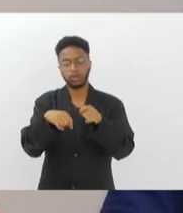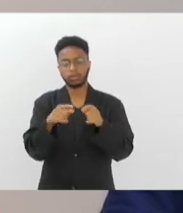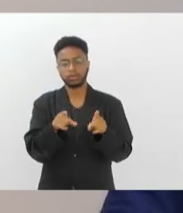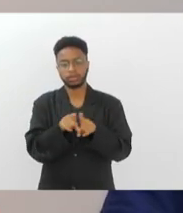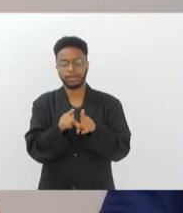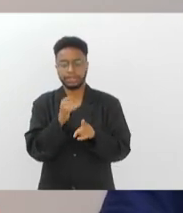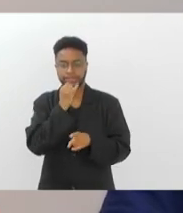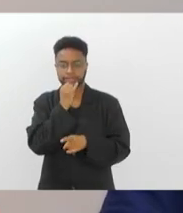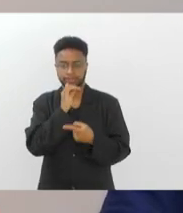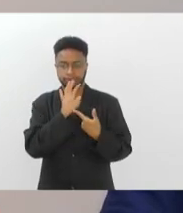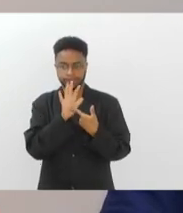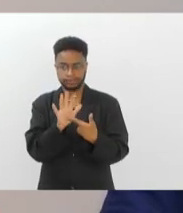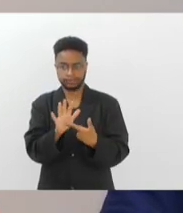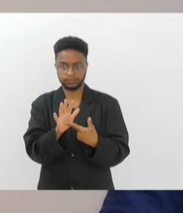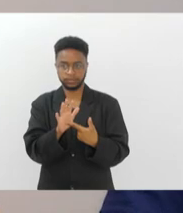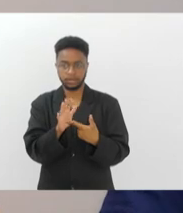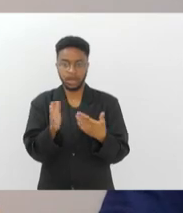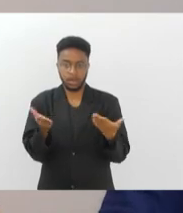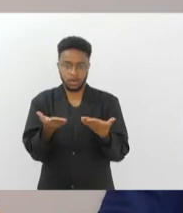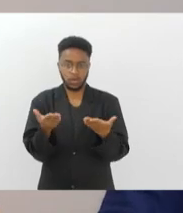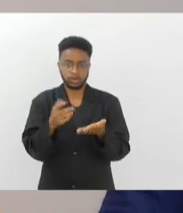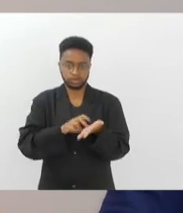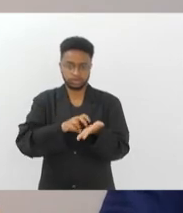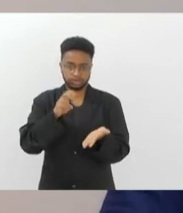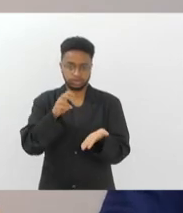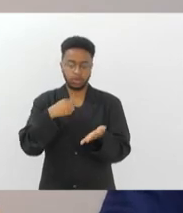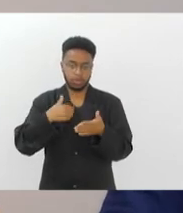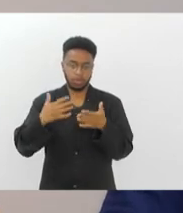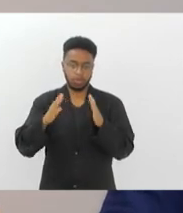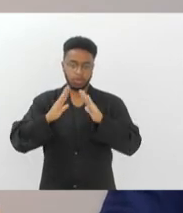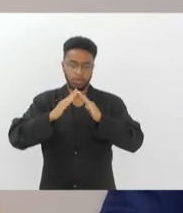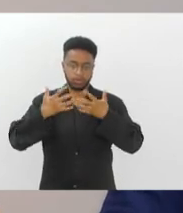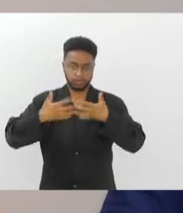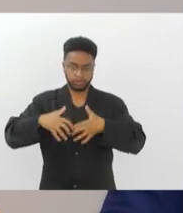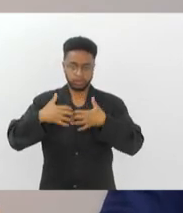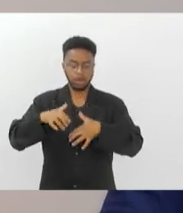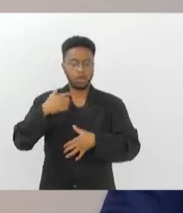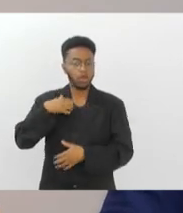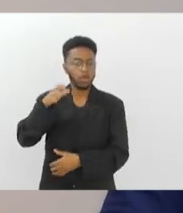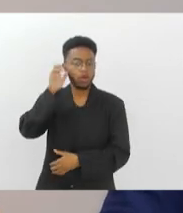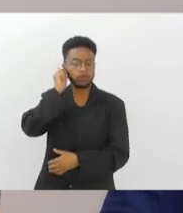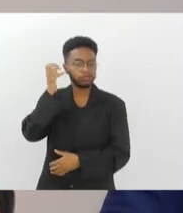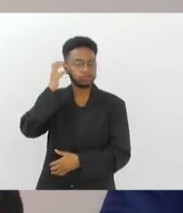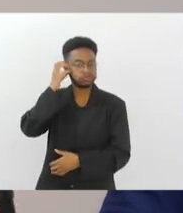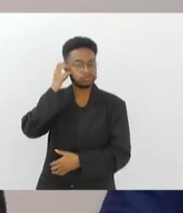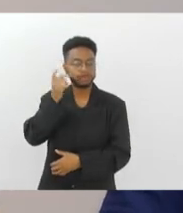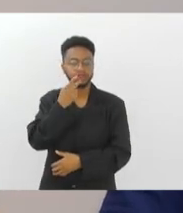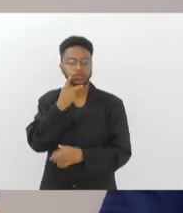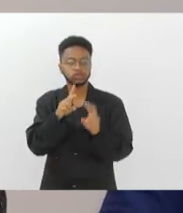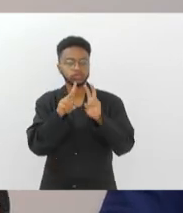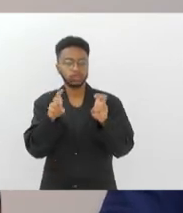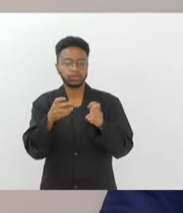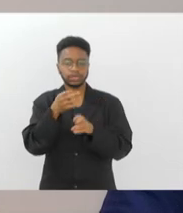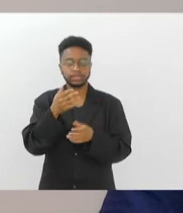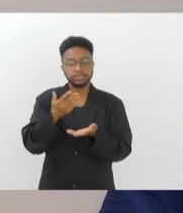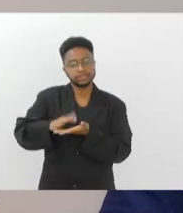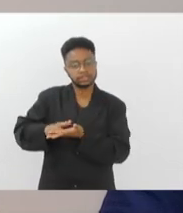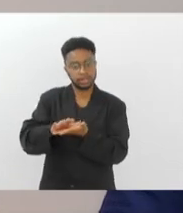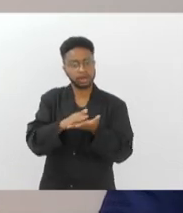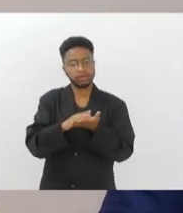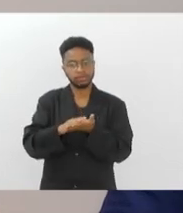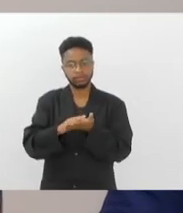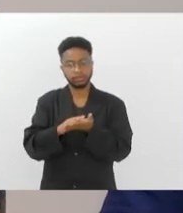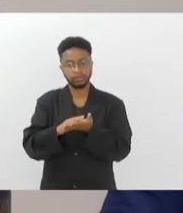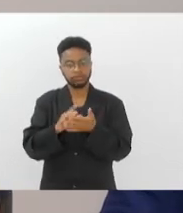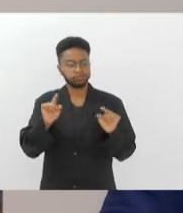dar um exemplo, eu vim agora de manhã, uma hora em Petrópolis, ouvindo a Band News, falando lá do samba, do que é a cara